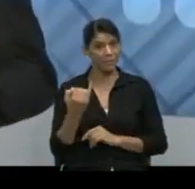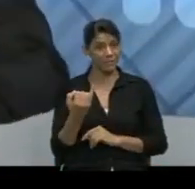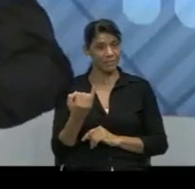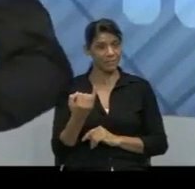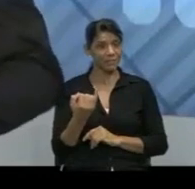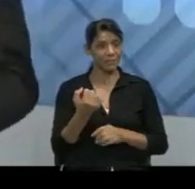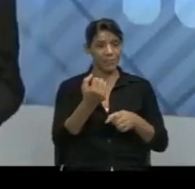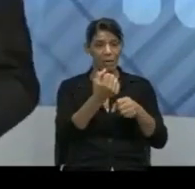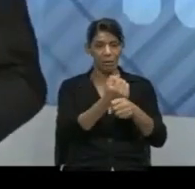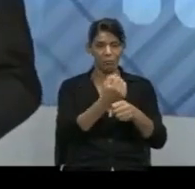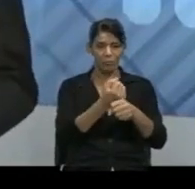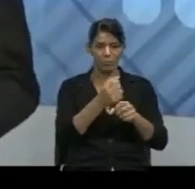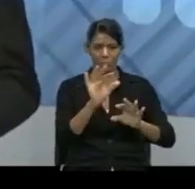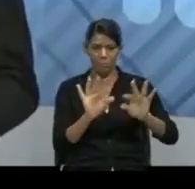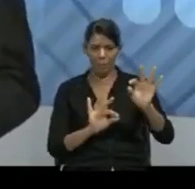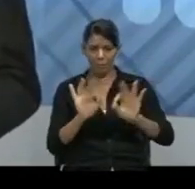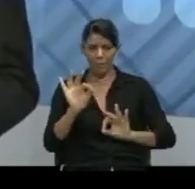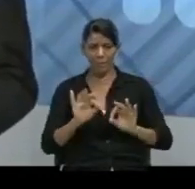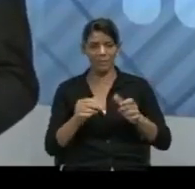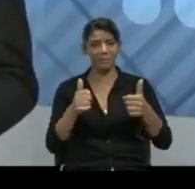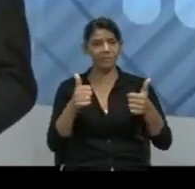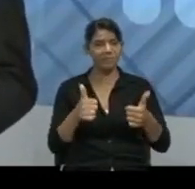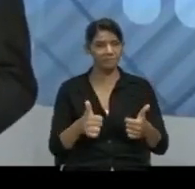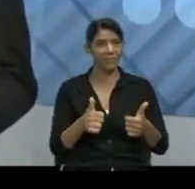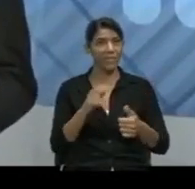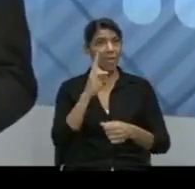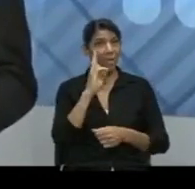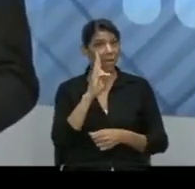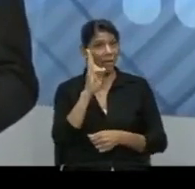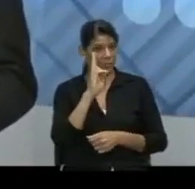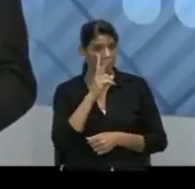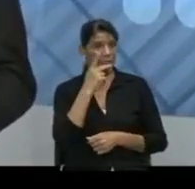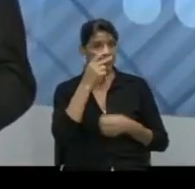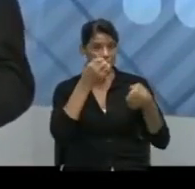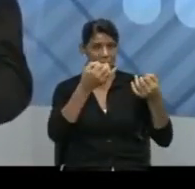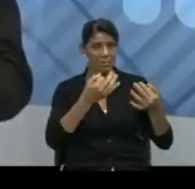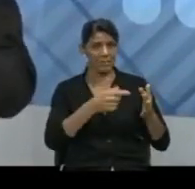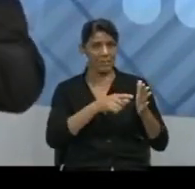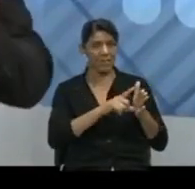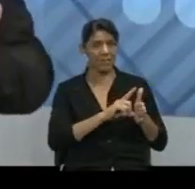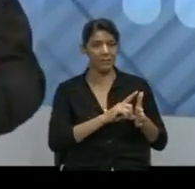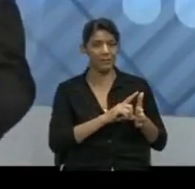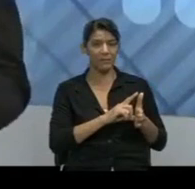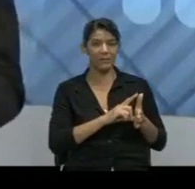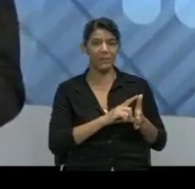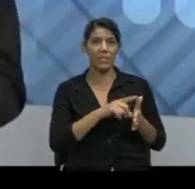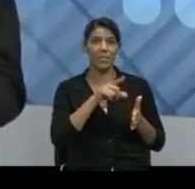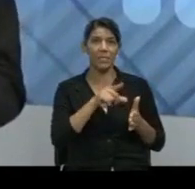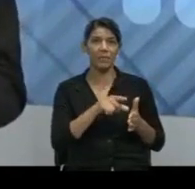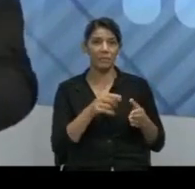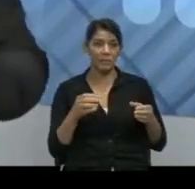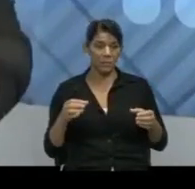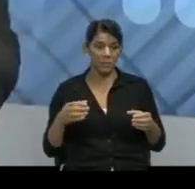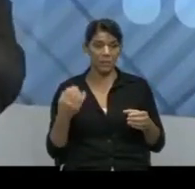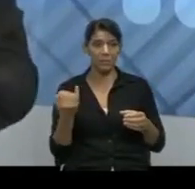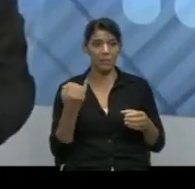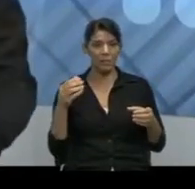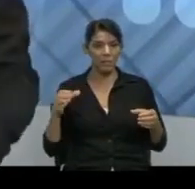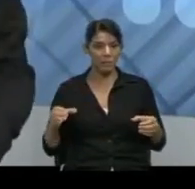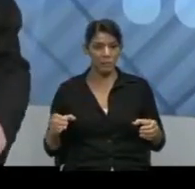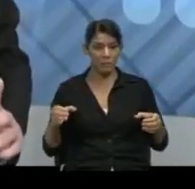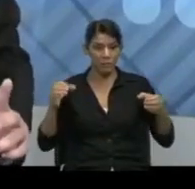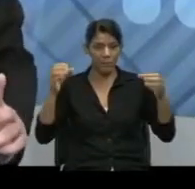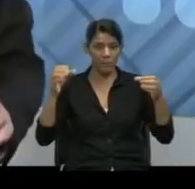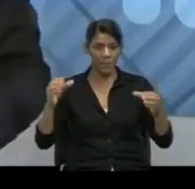locação muito bem feita, tá? Lembra que eu falei da excentricidade do pilar na primeira aula?